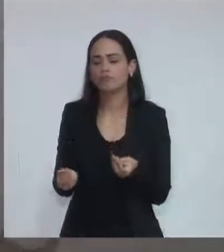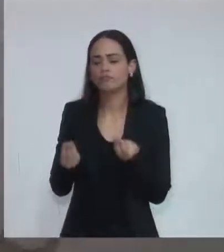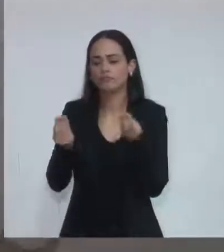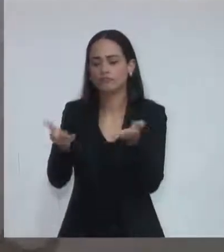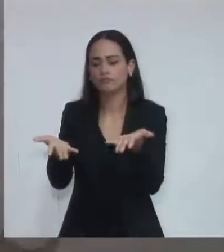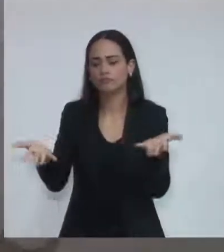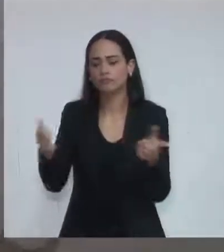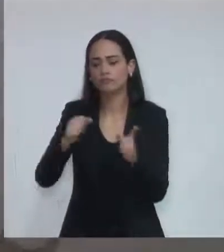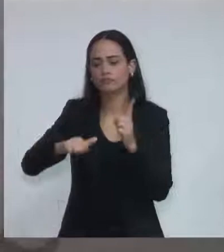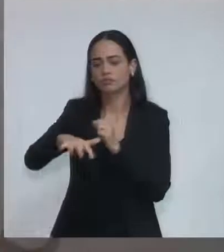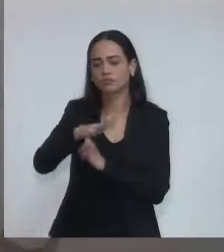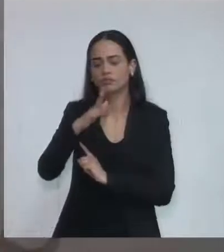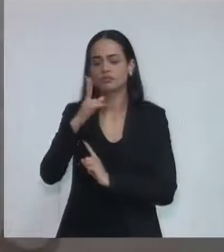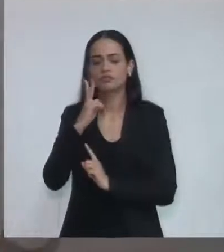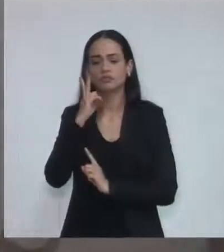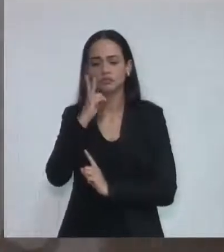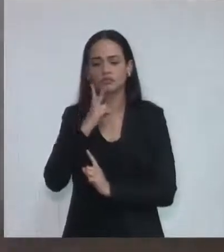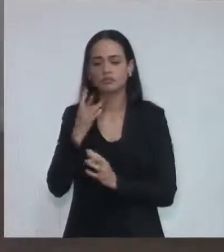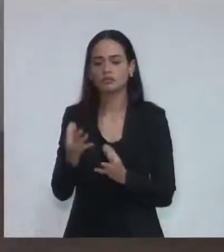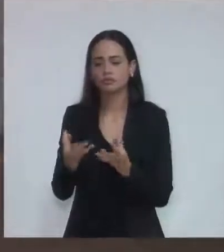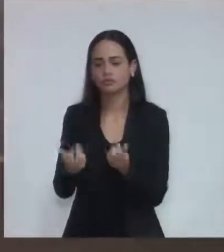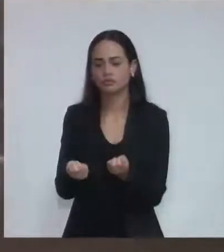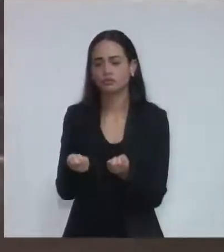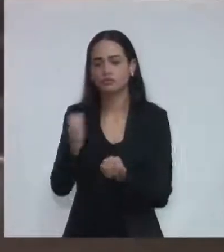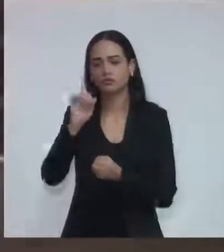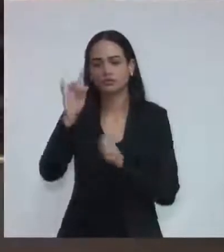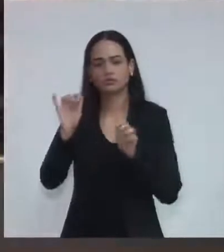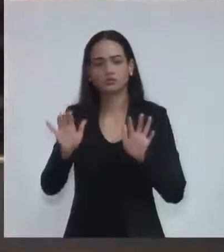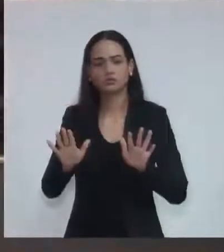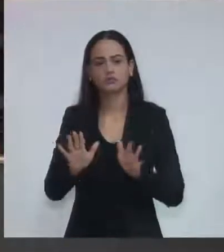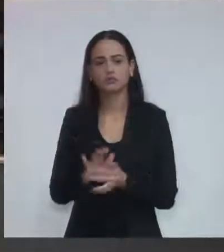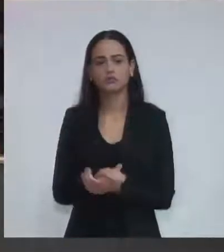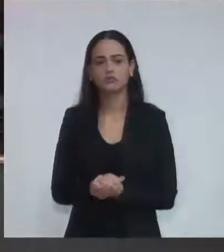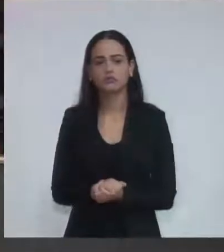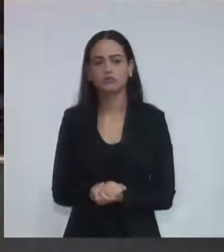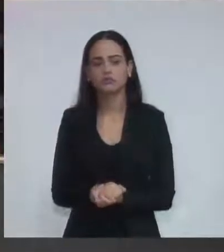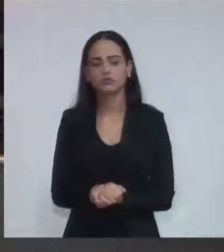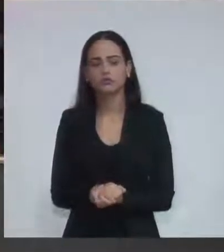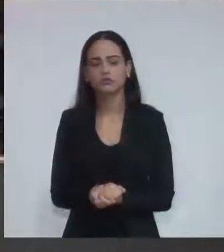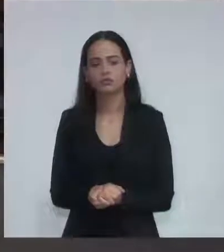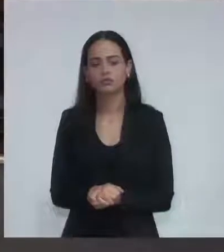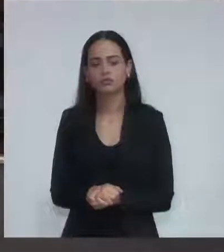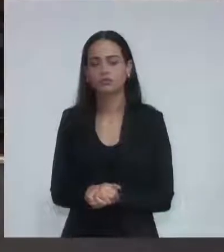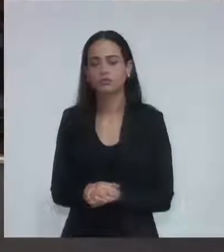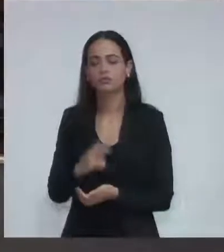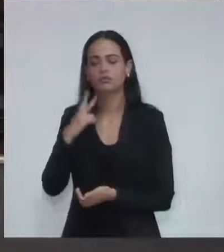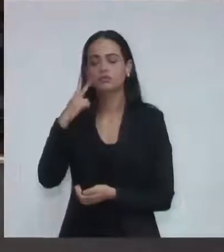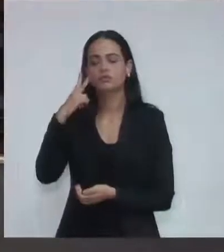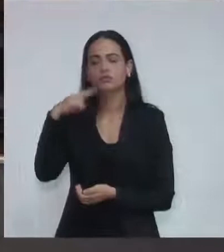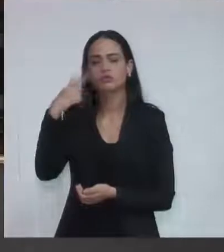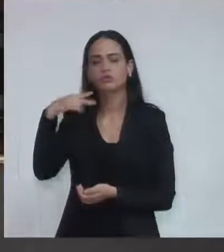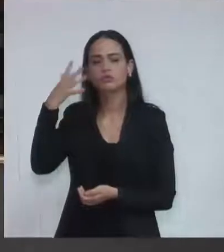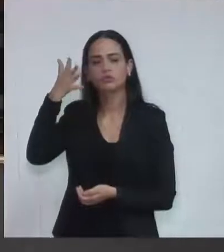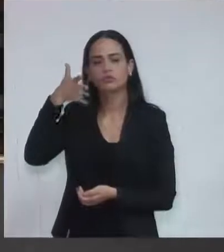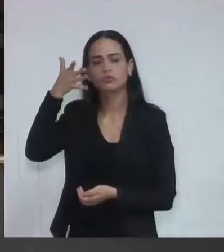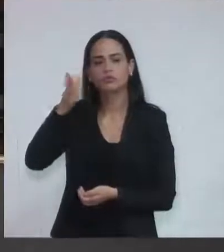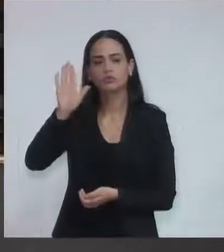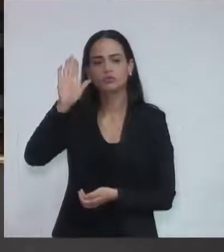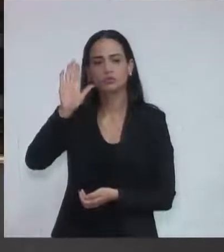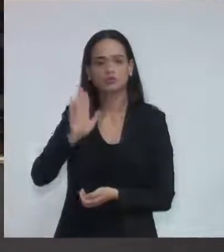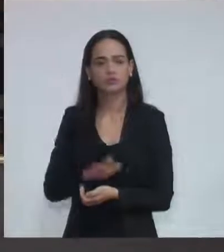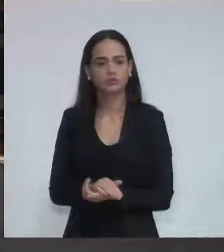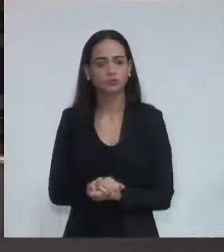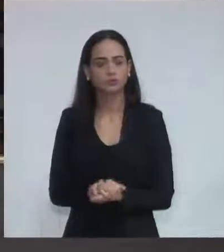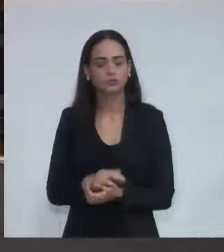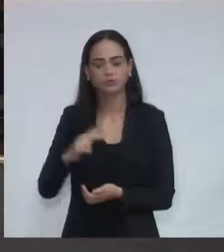nossa cidade. Que Deus abençoe. Mais algum vereador querendo discutir? Com a palavra o vereador